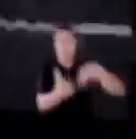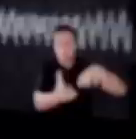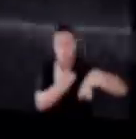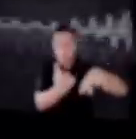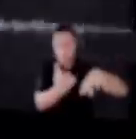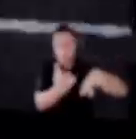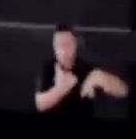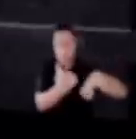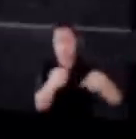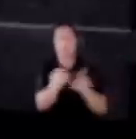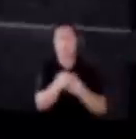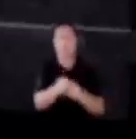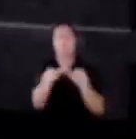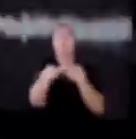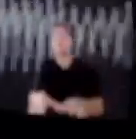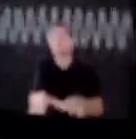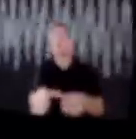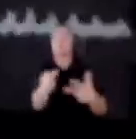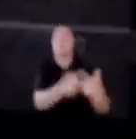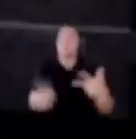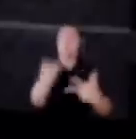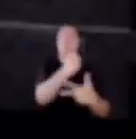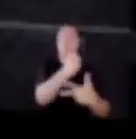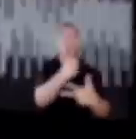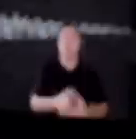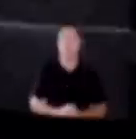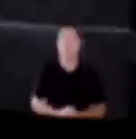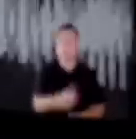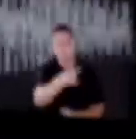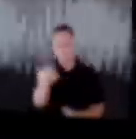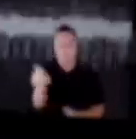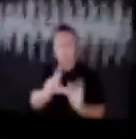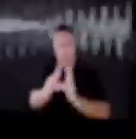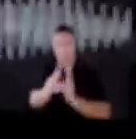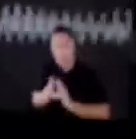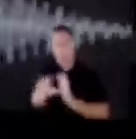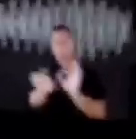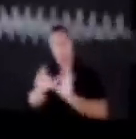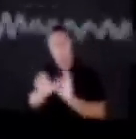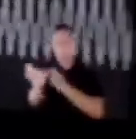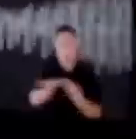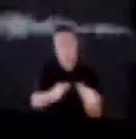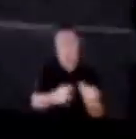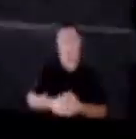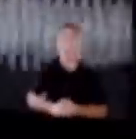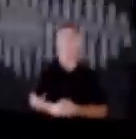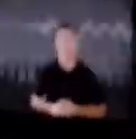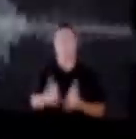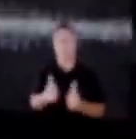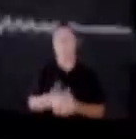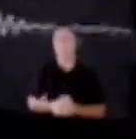os três poderes se organizem tá toda essa arrumação que aconteceu durante o dia aí ó